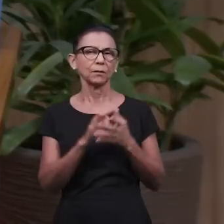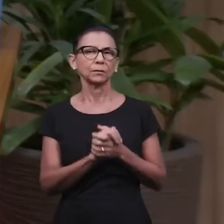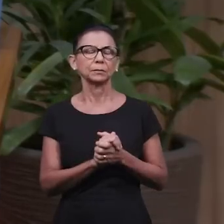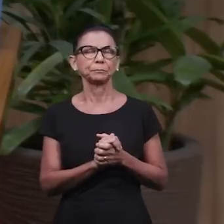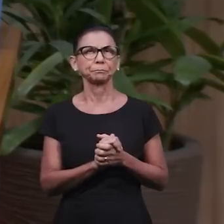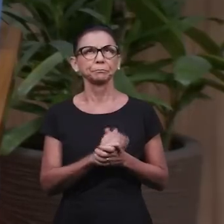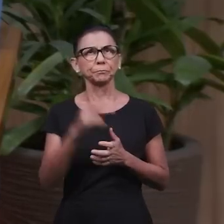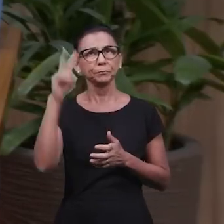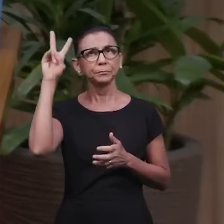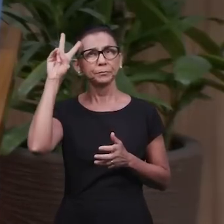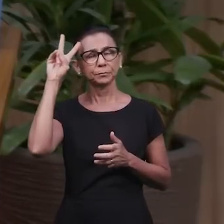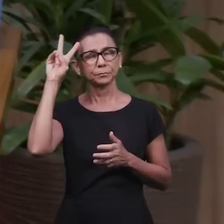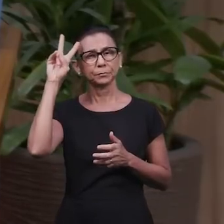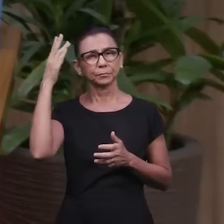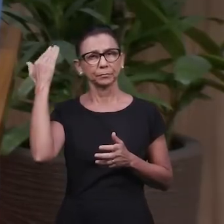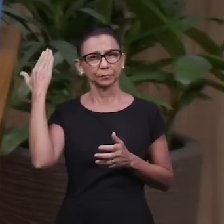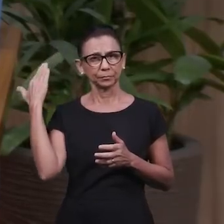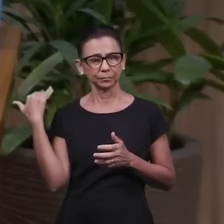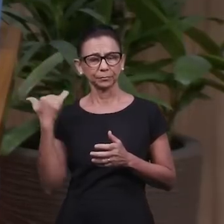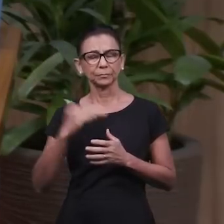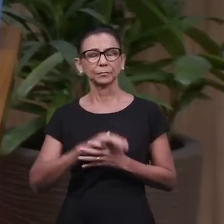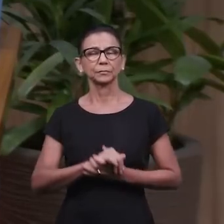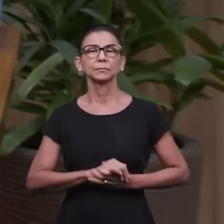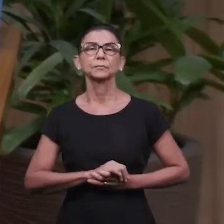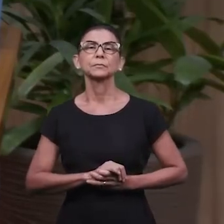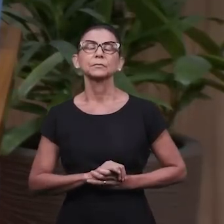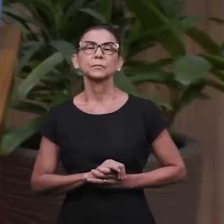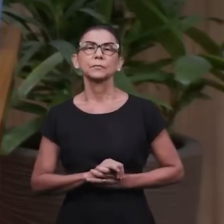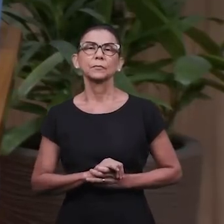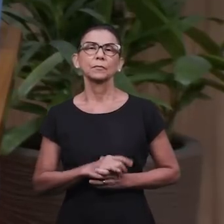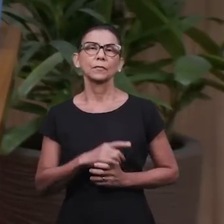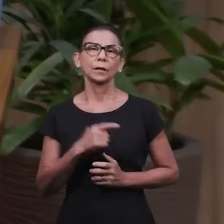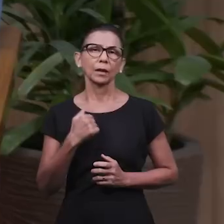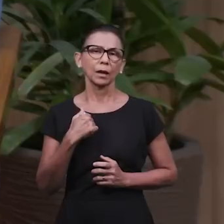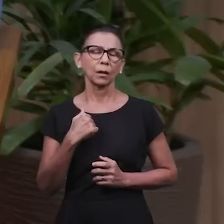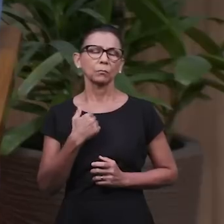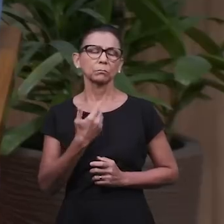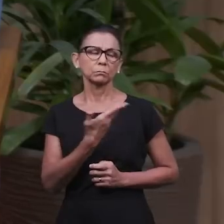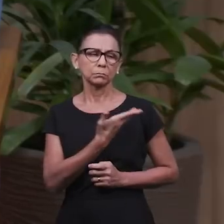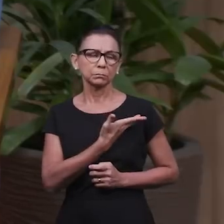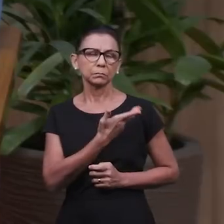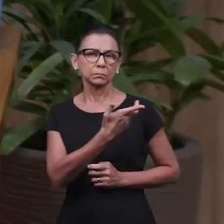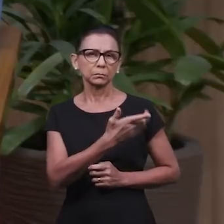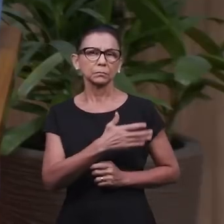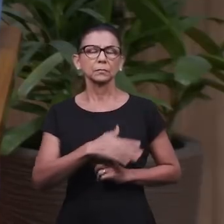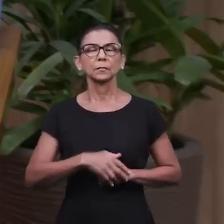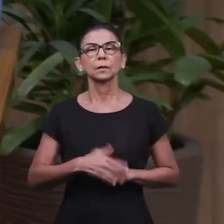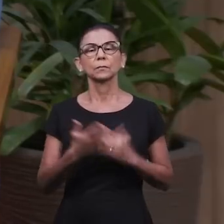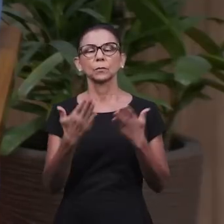na última segunda-feira, o Lâmpada para os Meus Pés, sobre esse aspecto, e